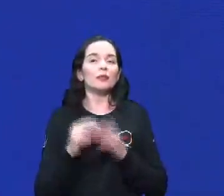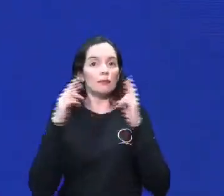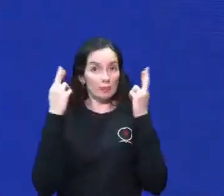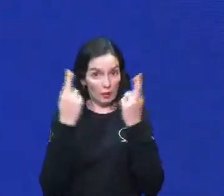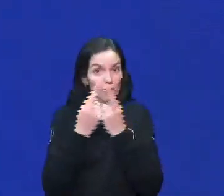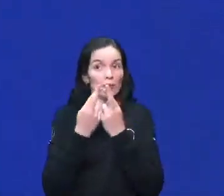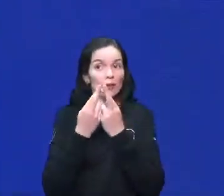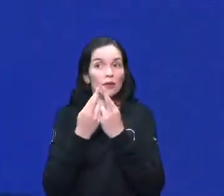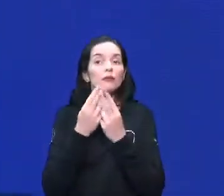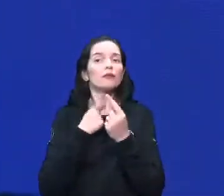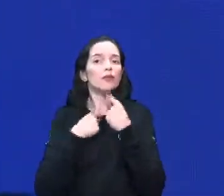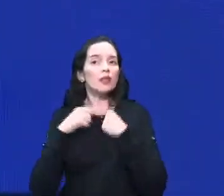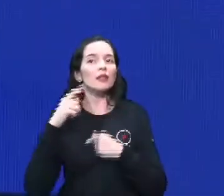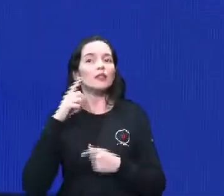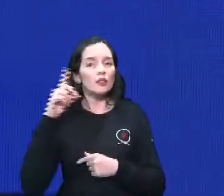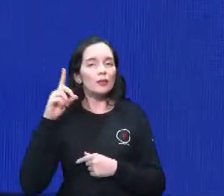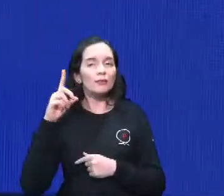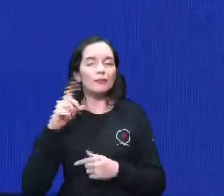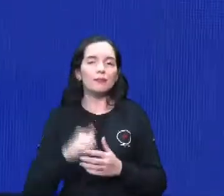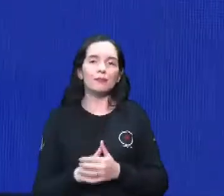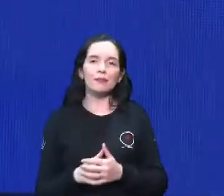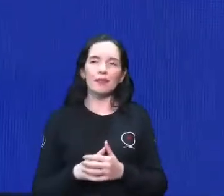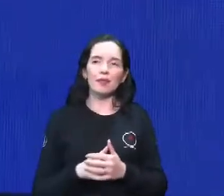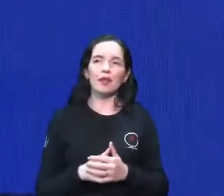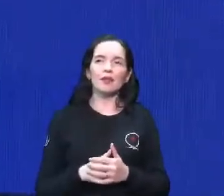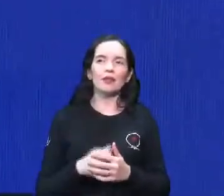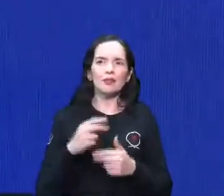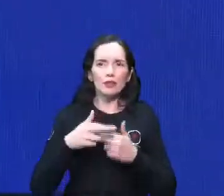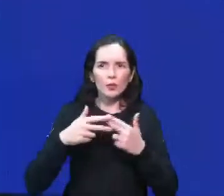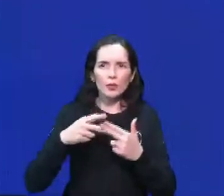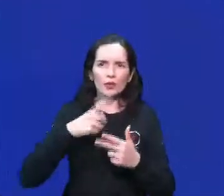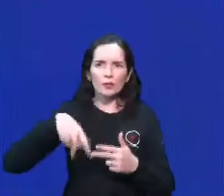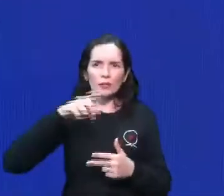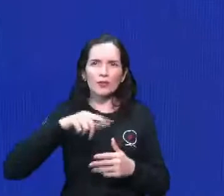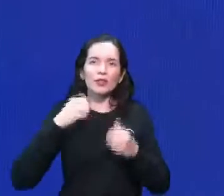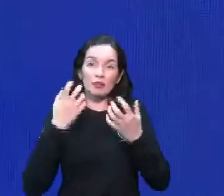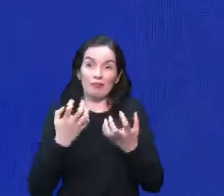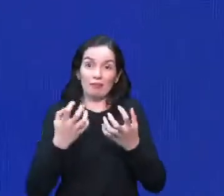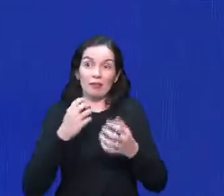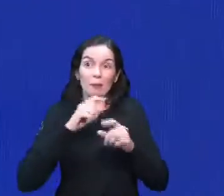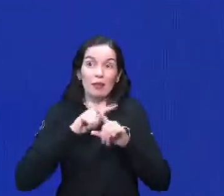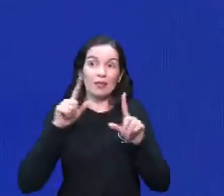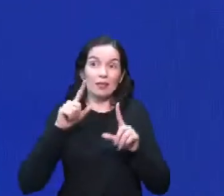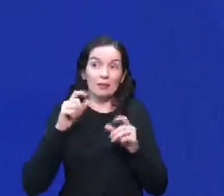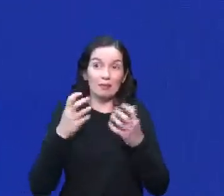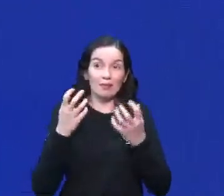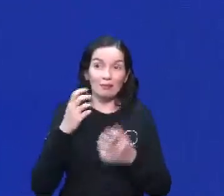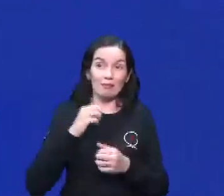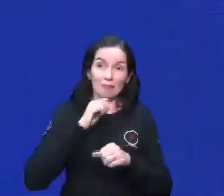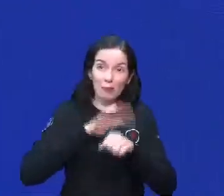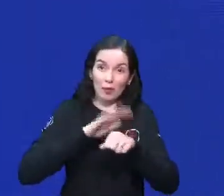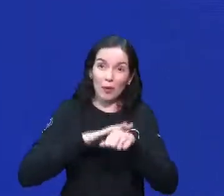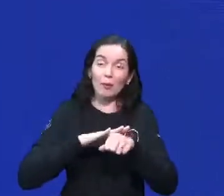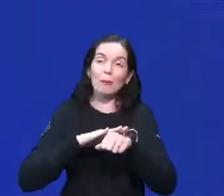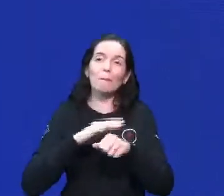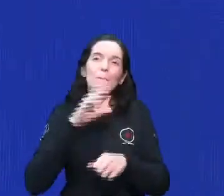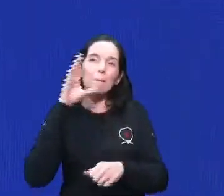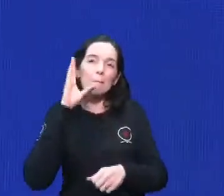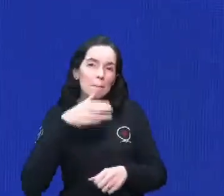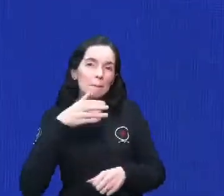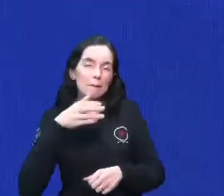pessoas vão tentar matar, mas é Deus que está querendo que você queira. Porque se você está alinhado com Deus, o Espírito